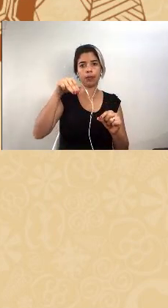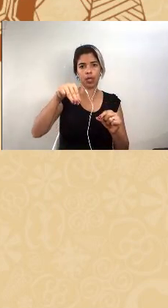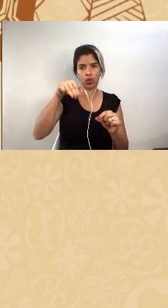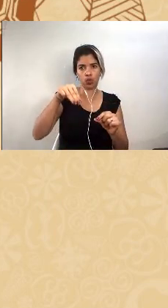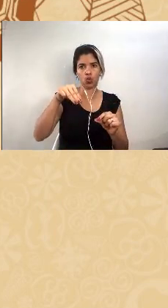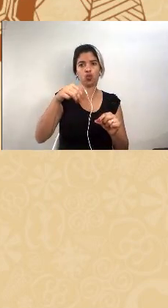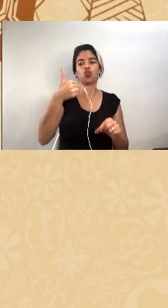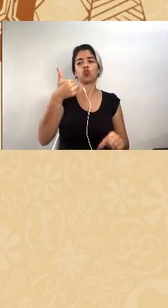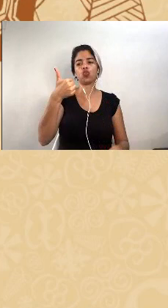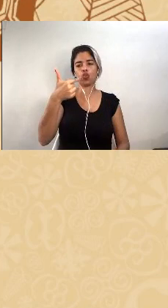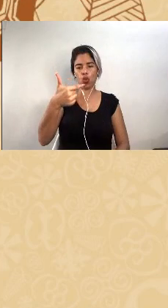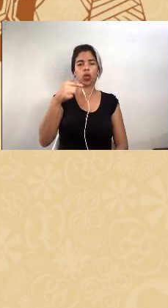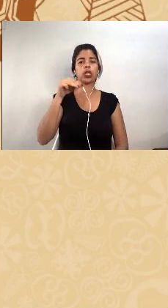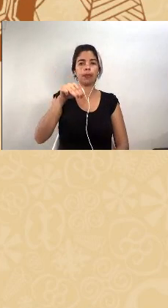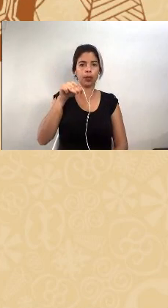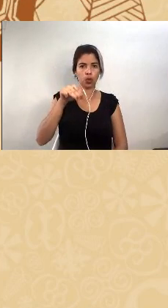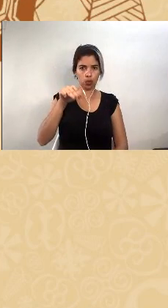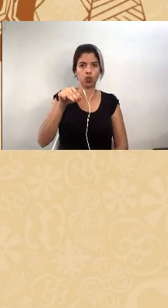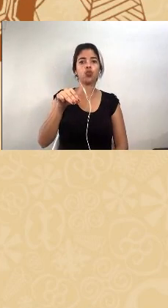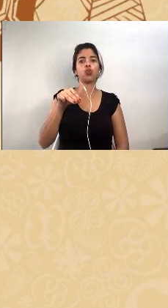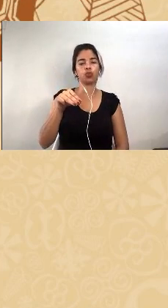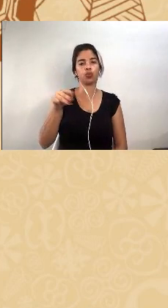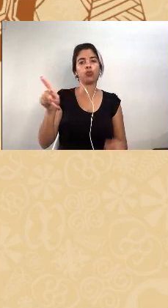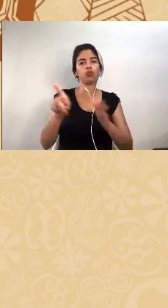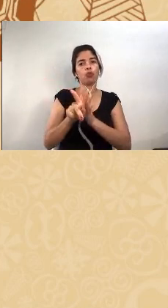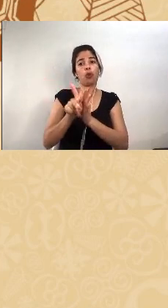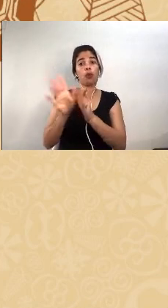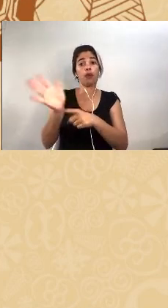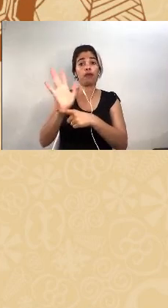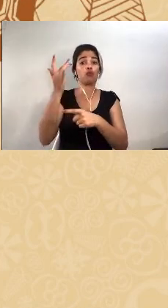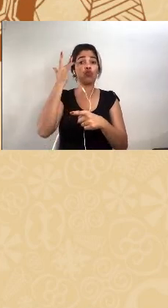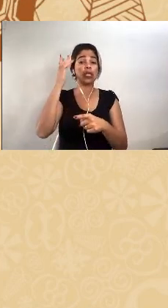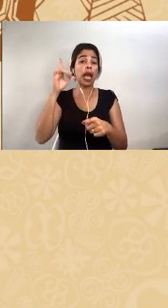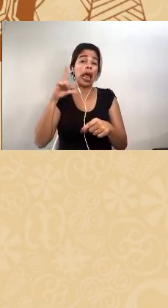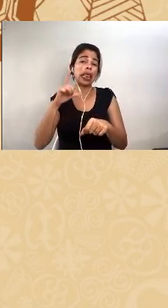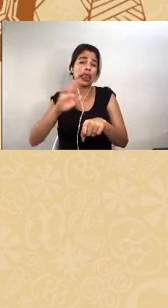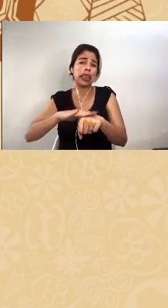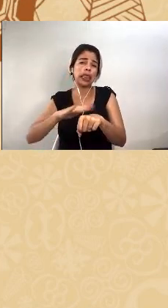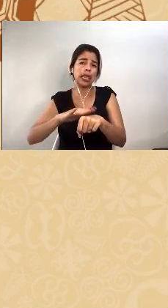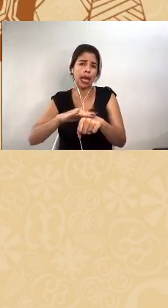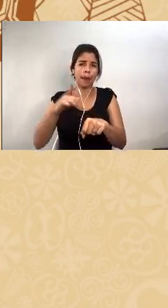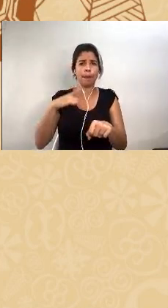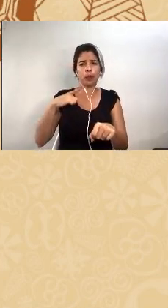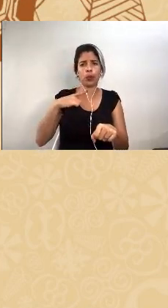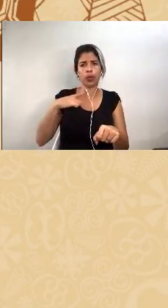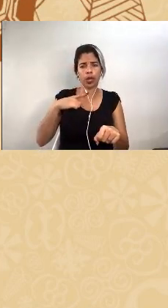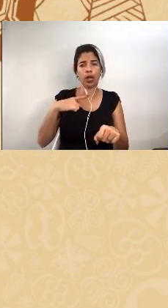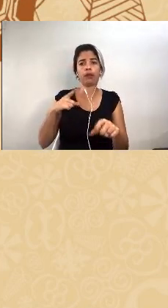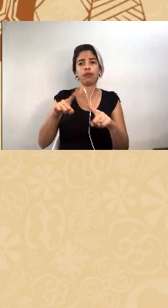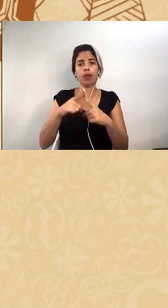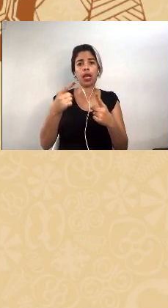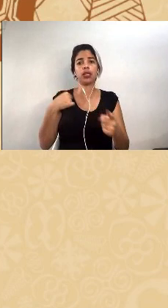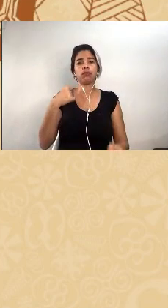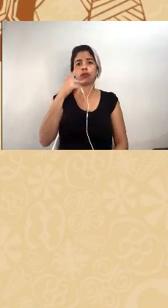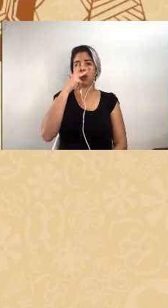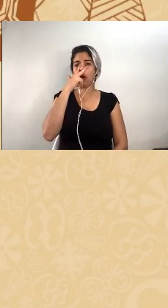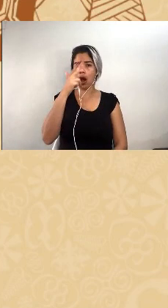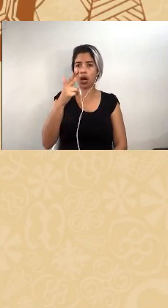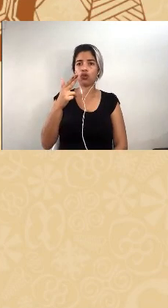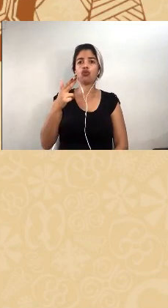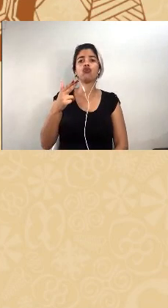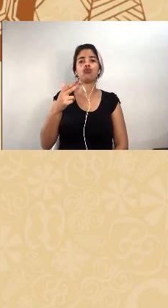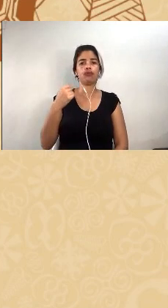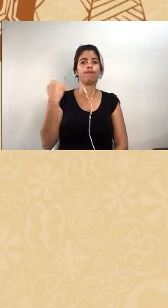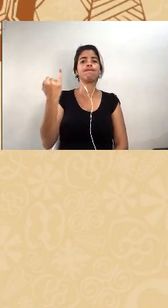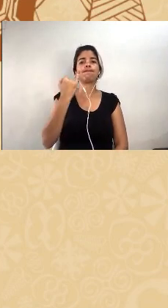12h55, né? É, não sei se eu tenho tempo, Eli, me sinaliza aí, mas... Tem